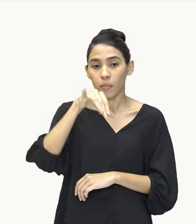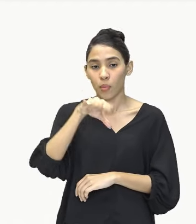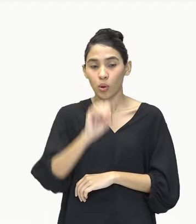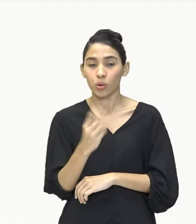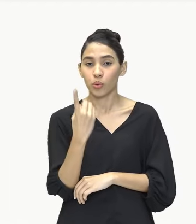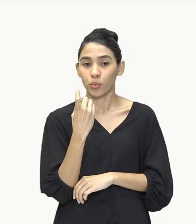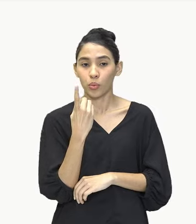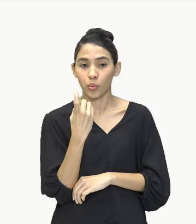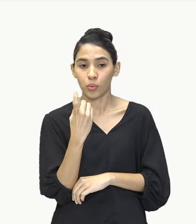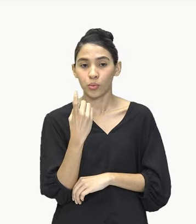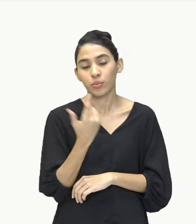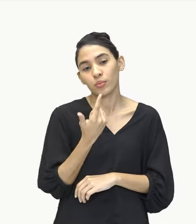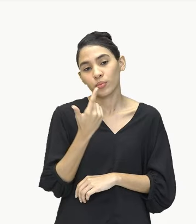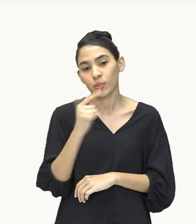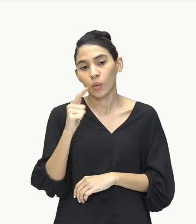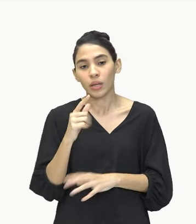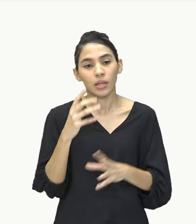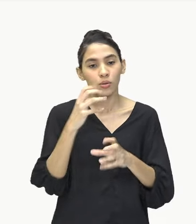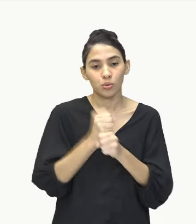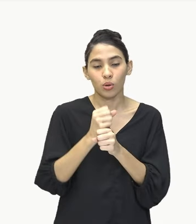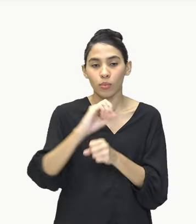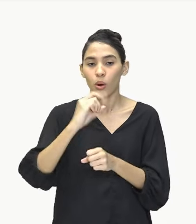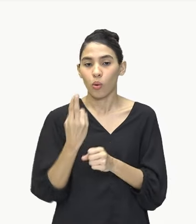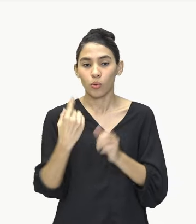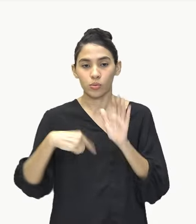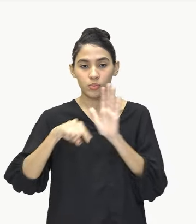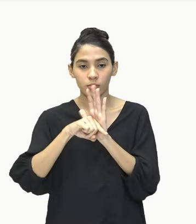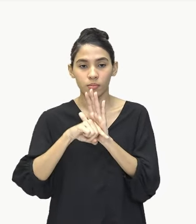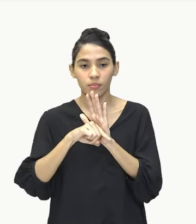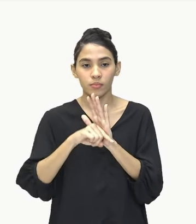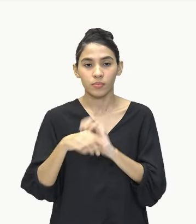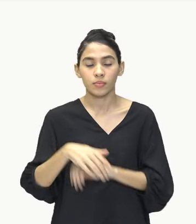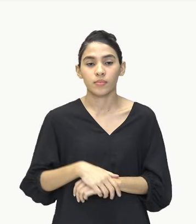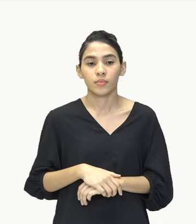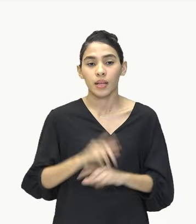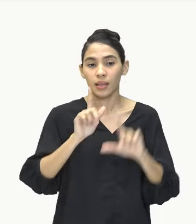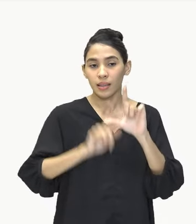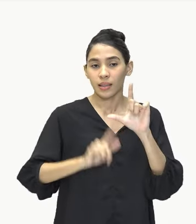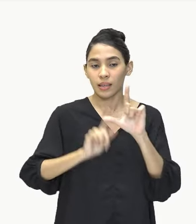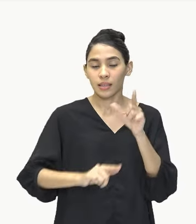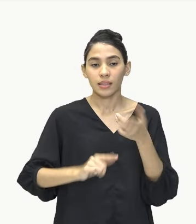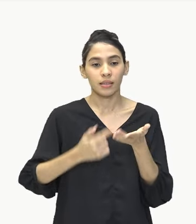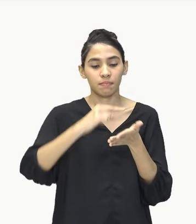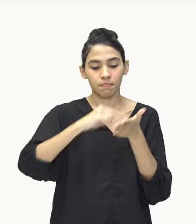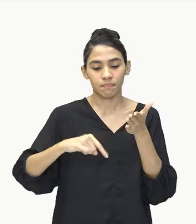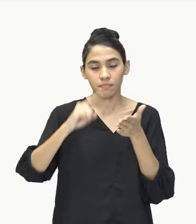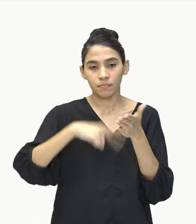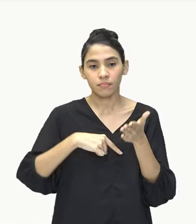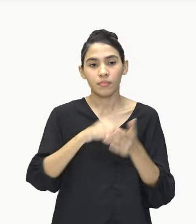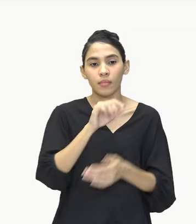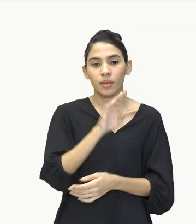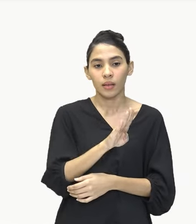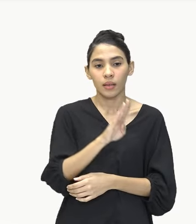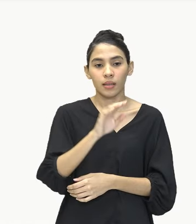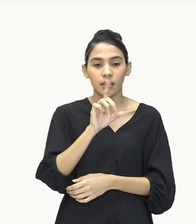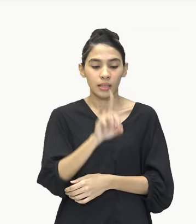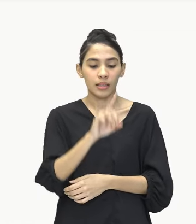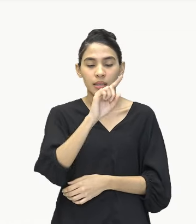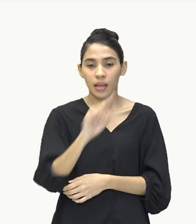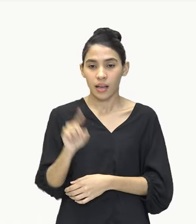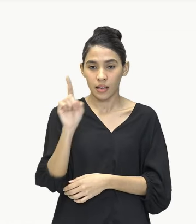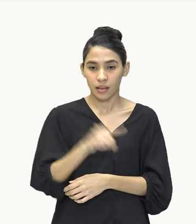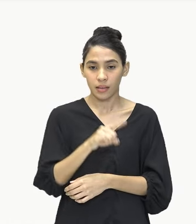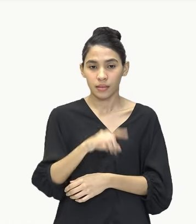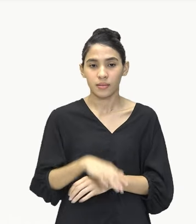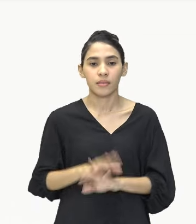vem ninguém sendo somado ou subtraído, tranquilamente nós eliminamos A, B e D.